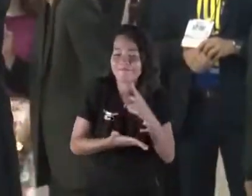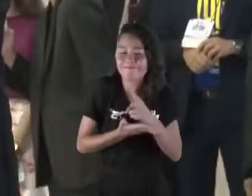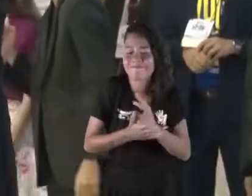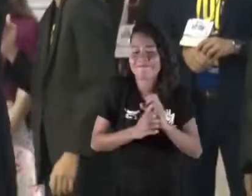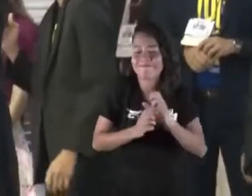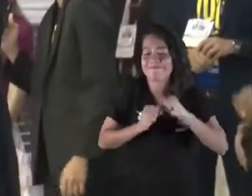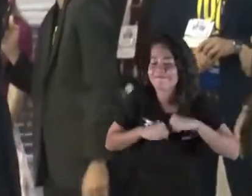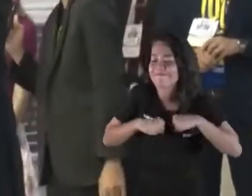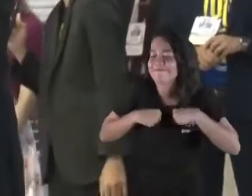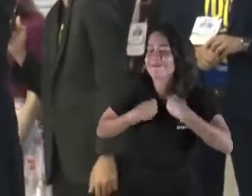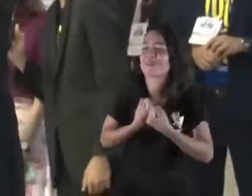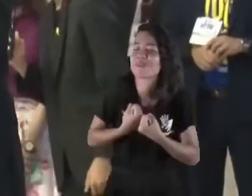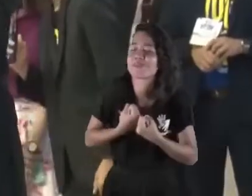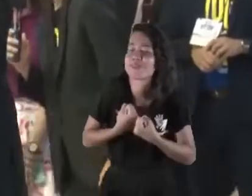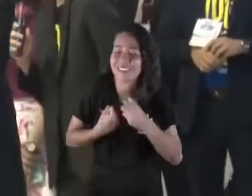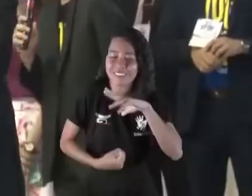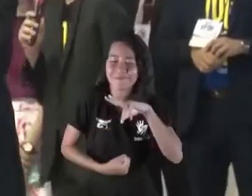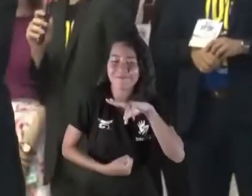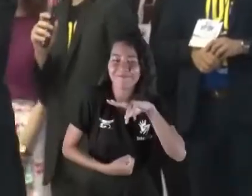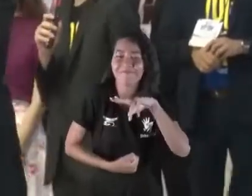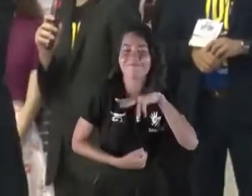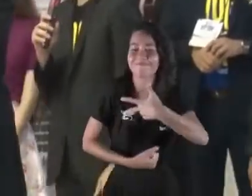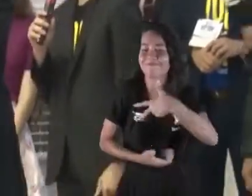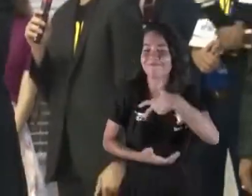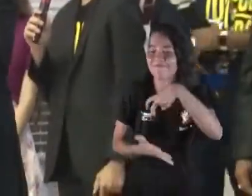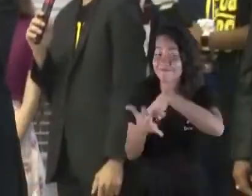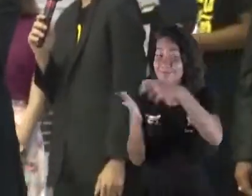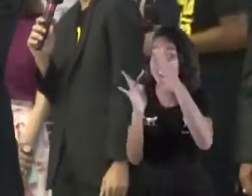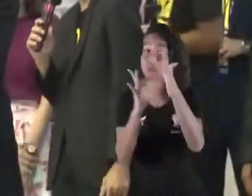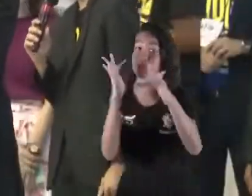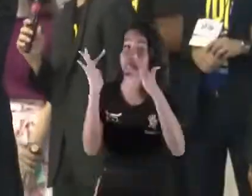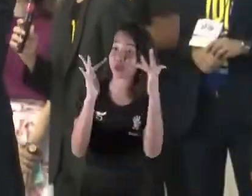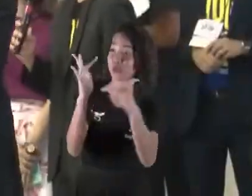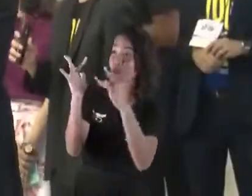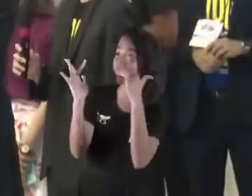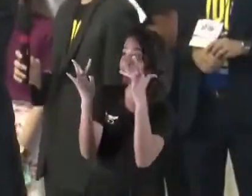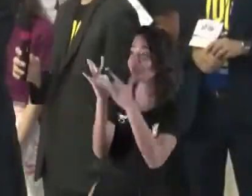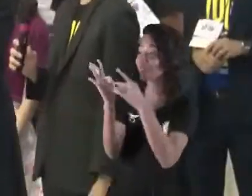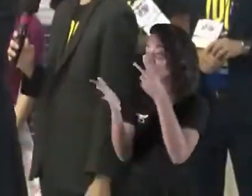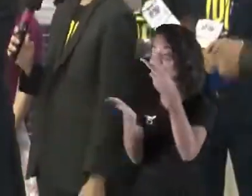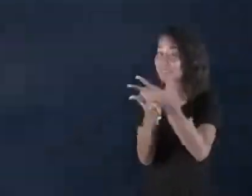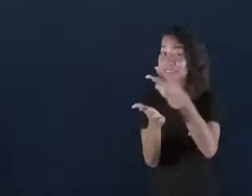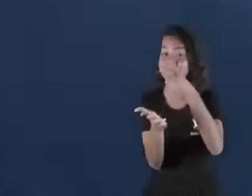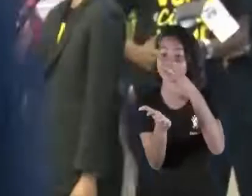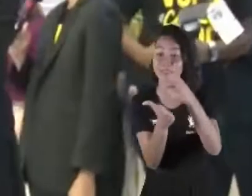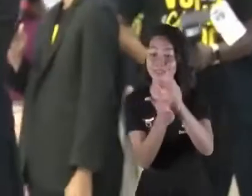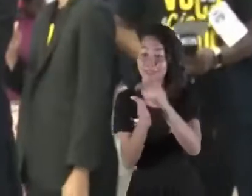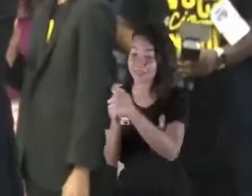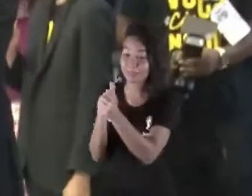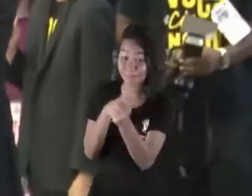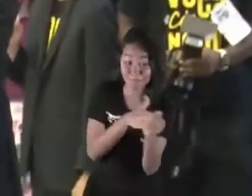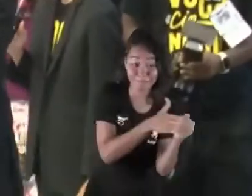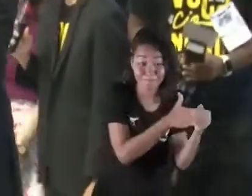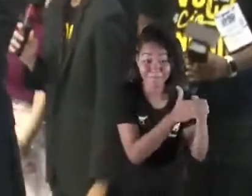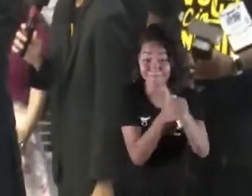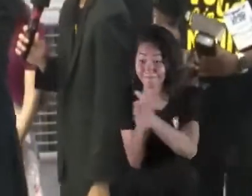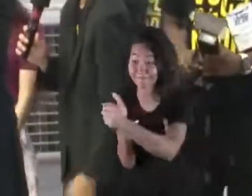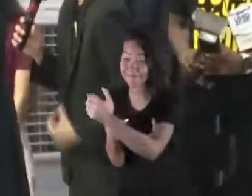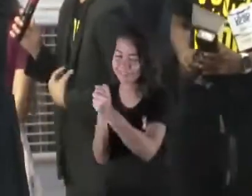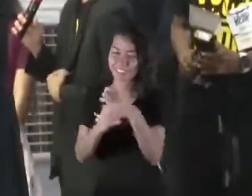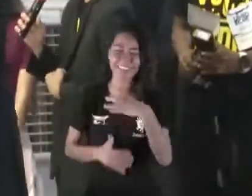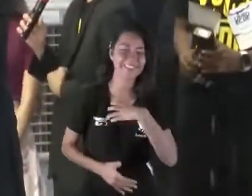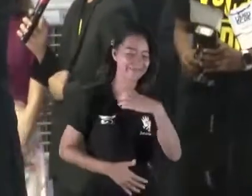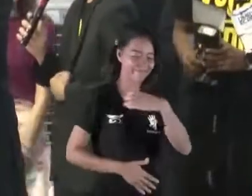Continuo a lutar. Vem. Por causa de Jesus. Vem. Que sempre me conduz. Eu